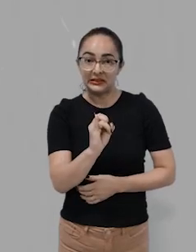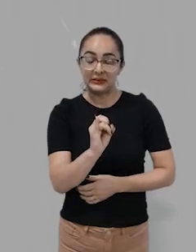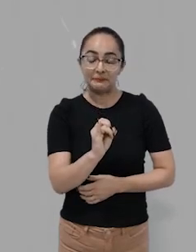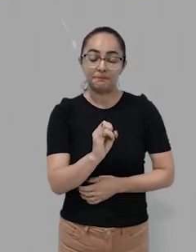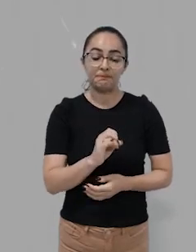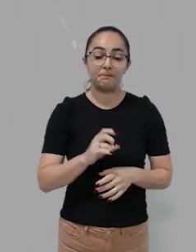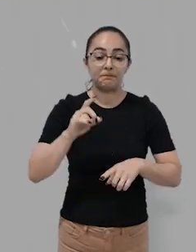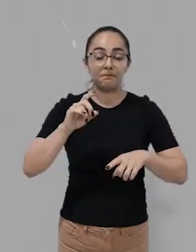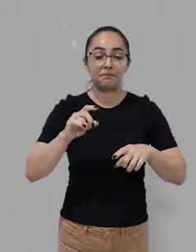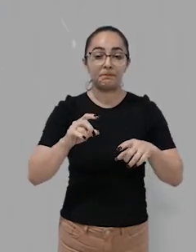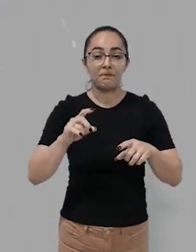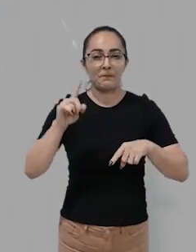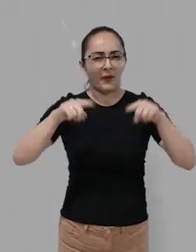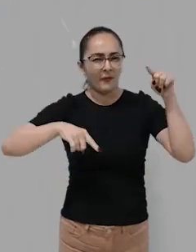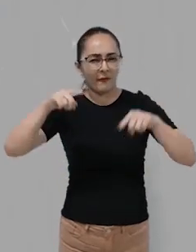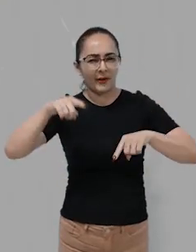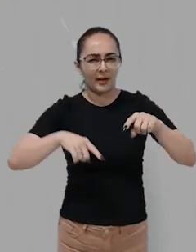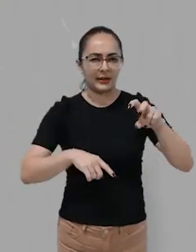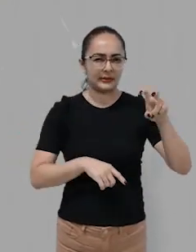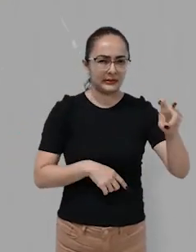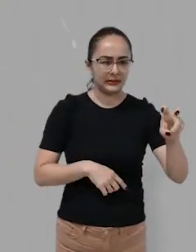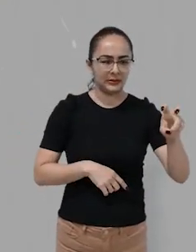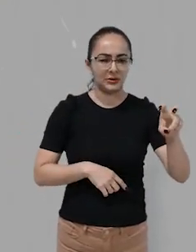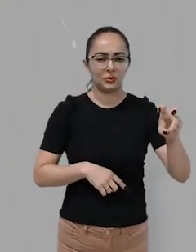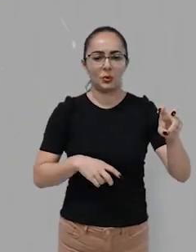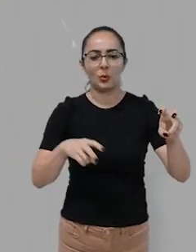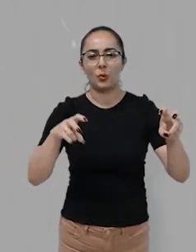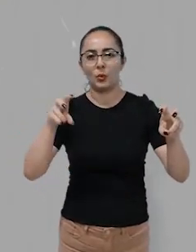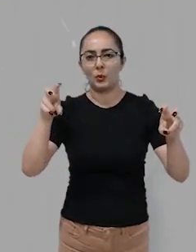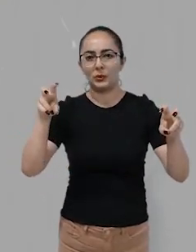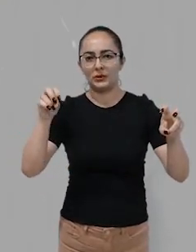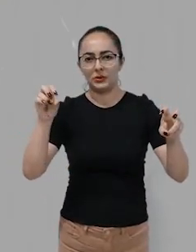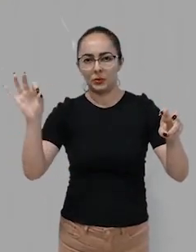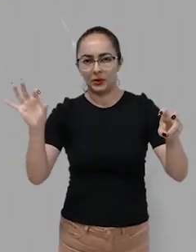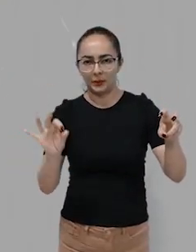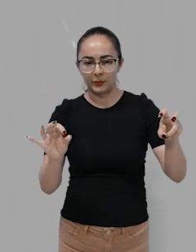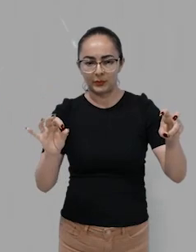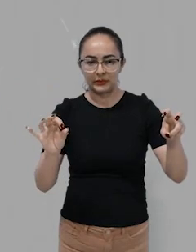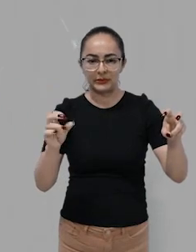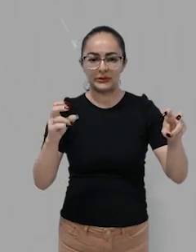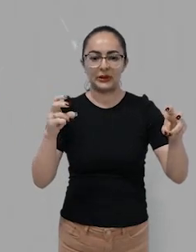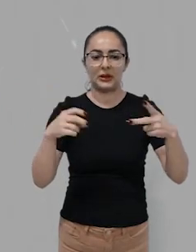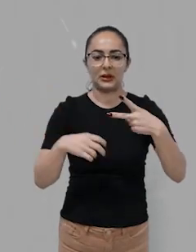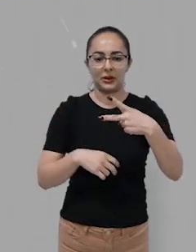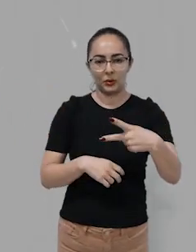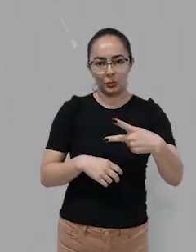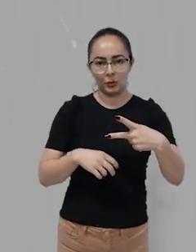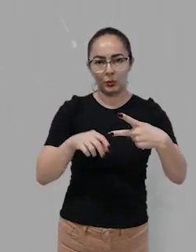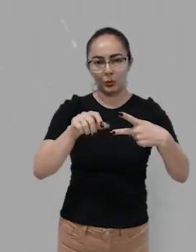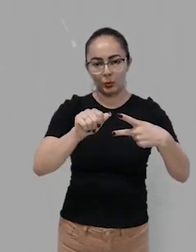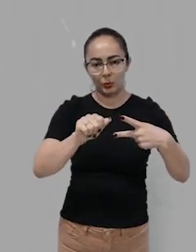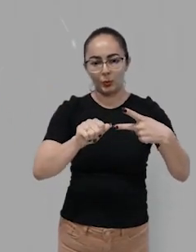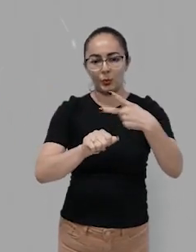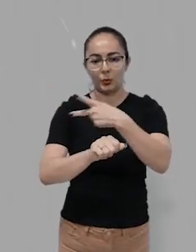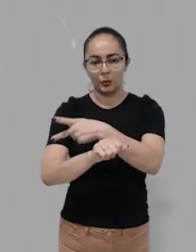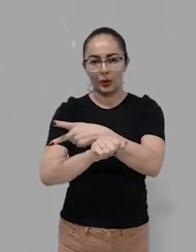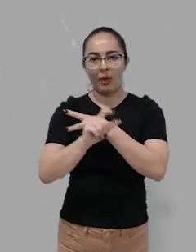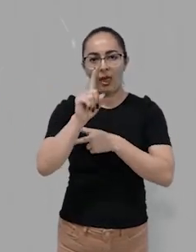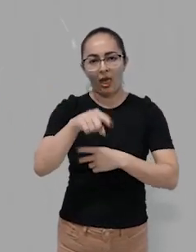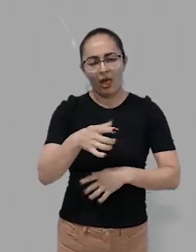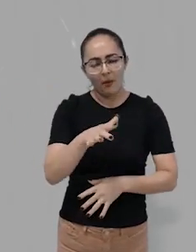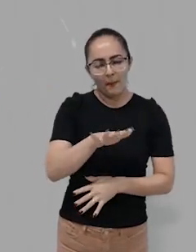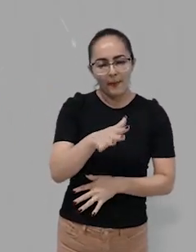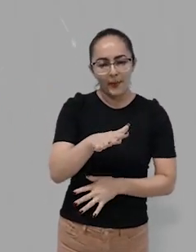porcentagem variar de 5% a 50%, então ele é um ácido moderado. Agora, se a quantidade de